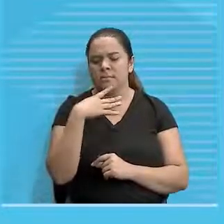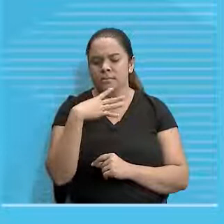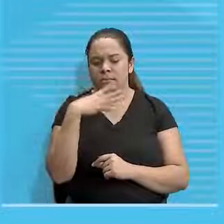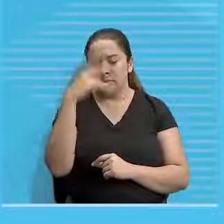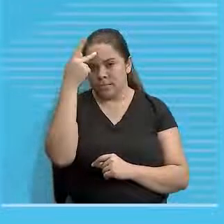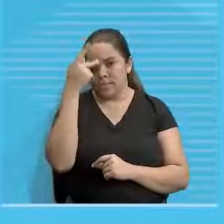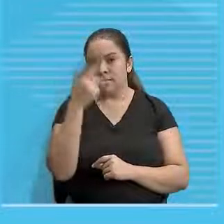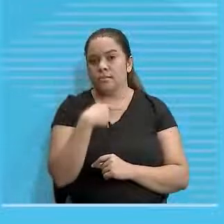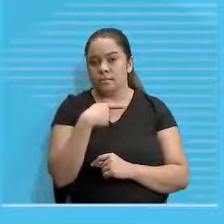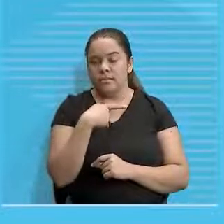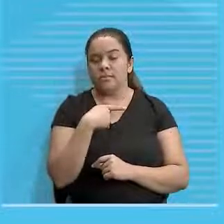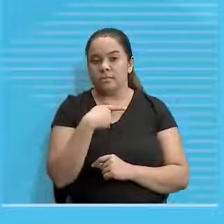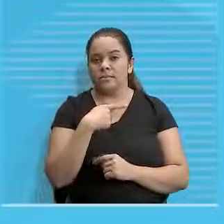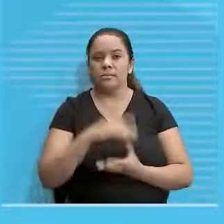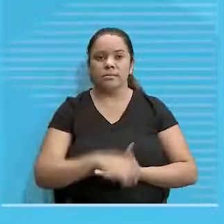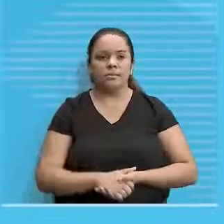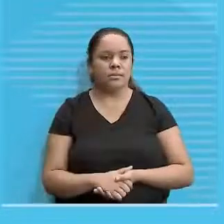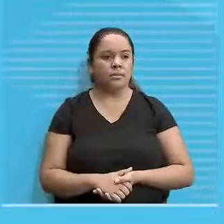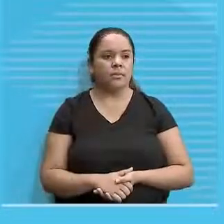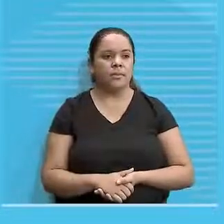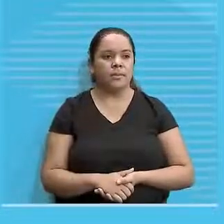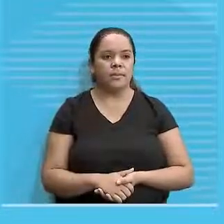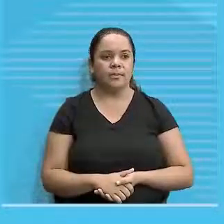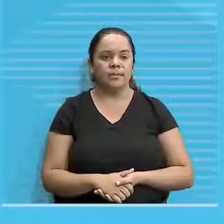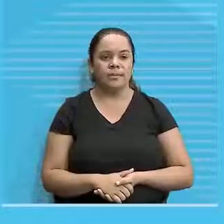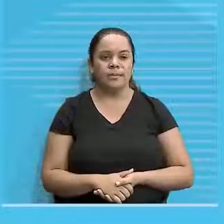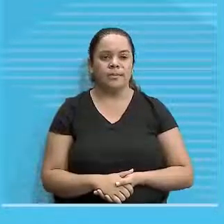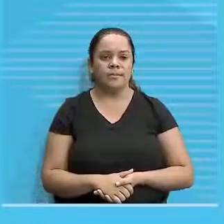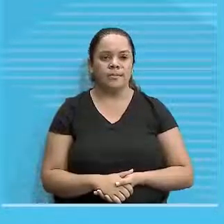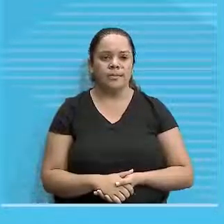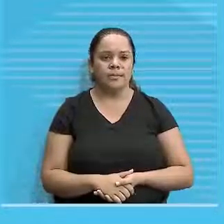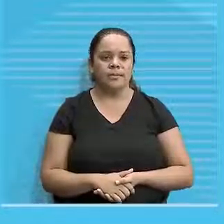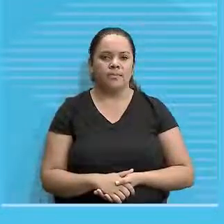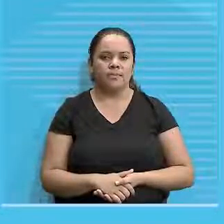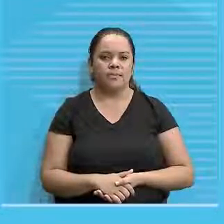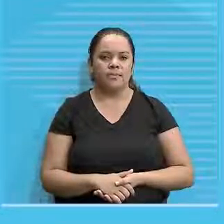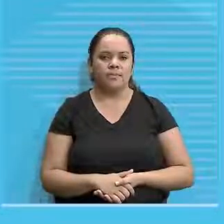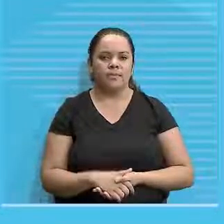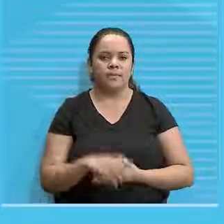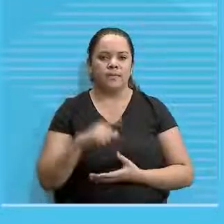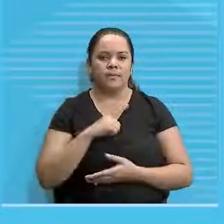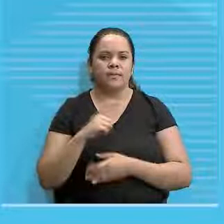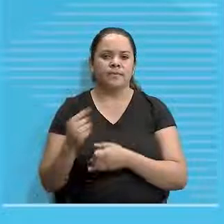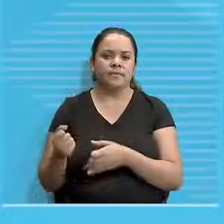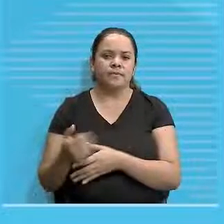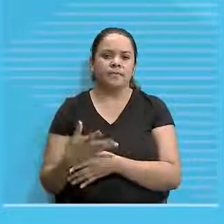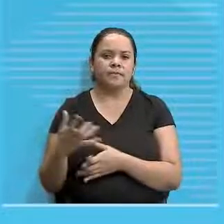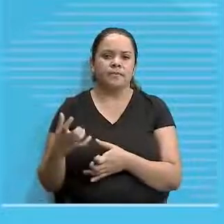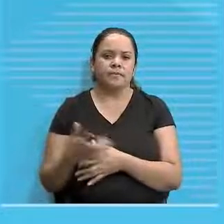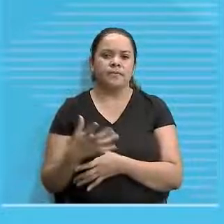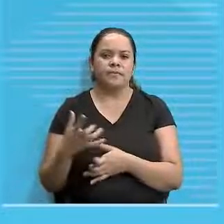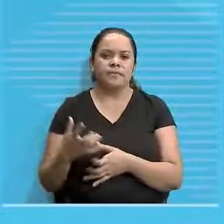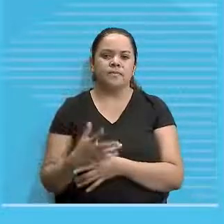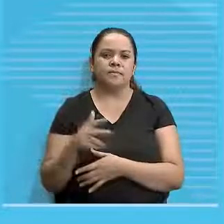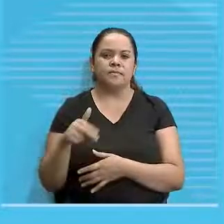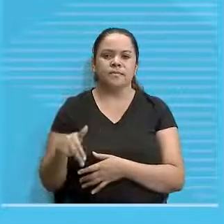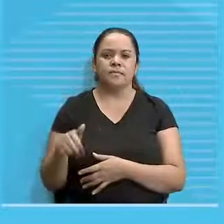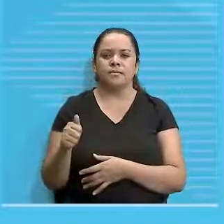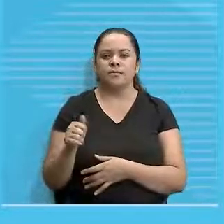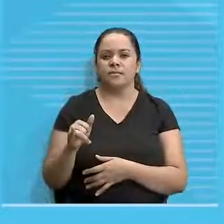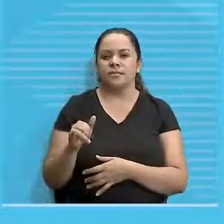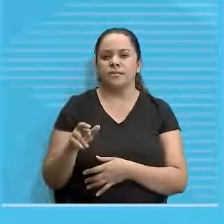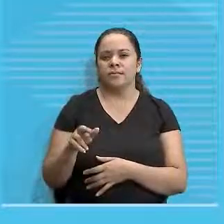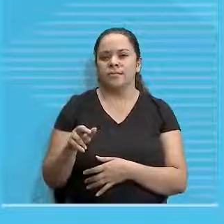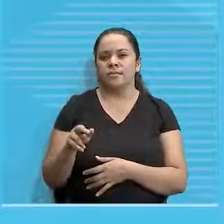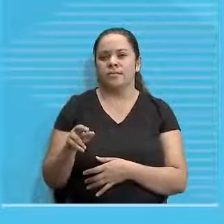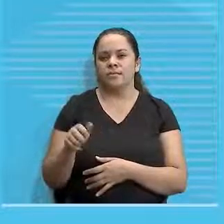certo? Eu posso, muito bem, eu tô vendo aqui a Nayara Santos, é isso? A Nayara tá aqui no nosso bate-papo. E